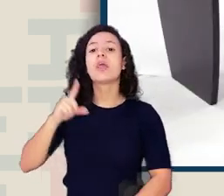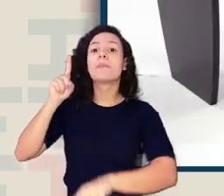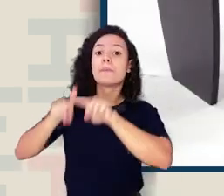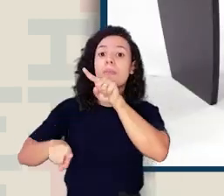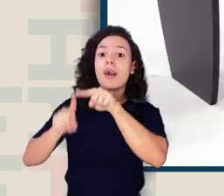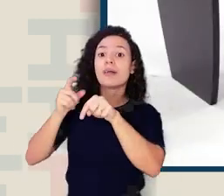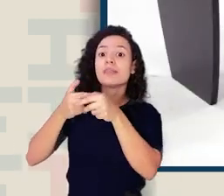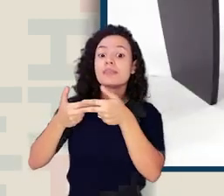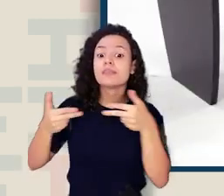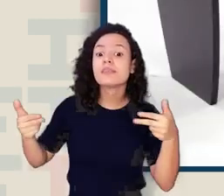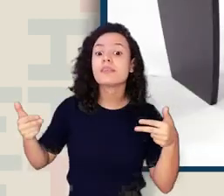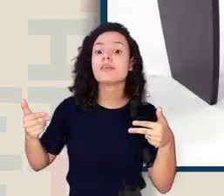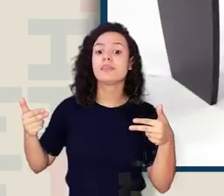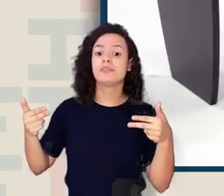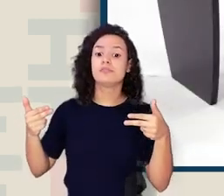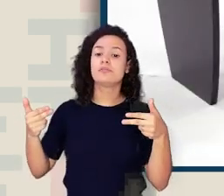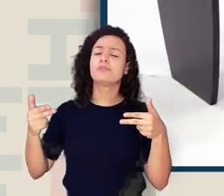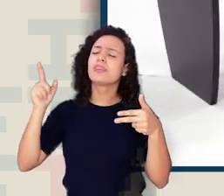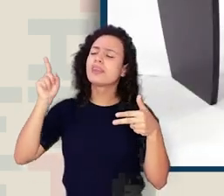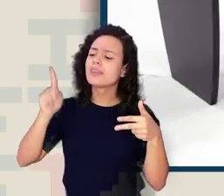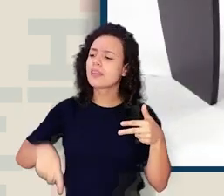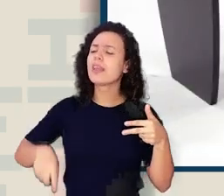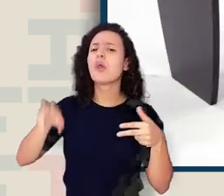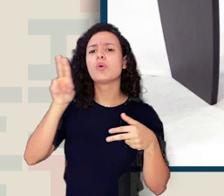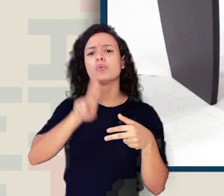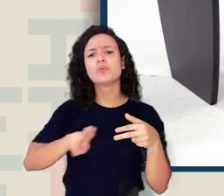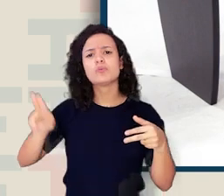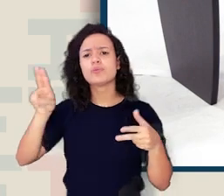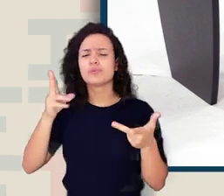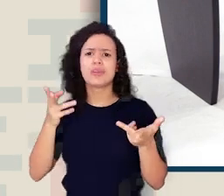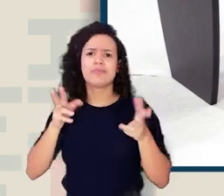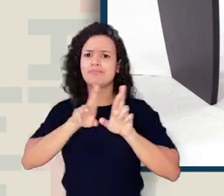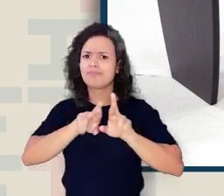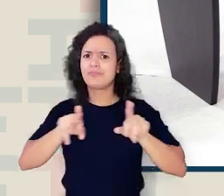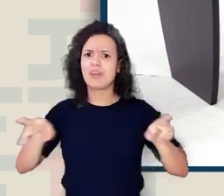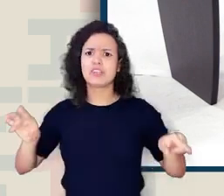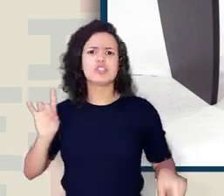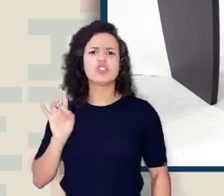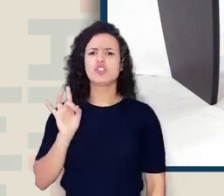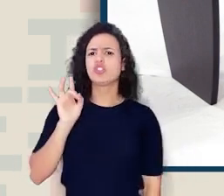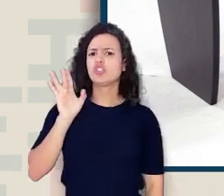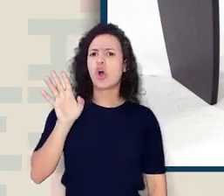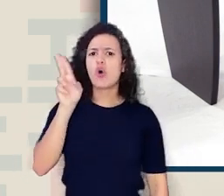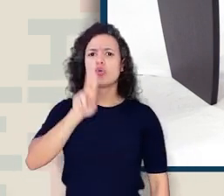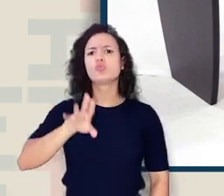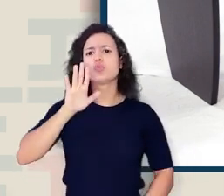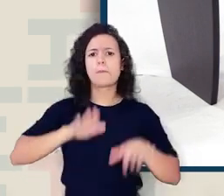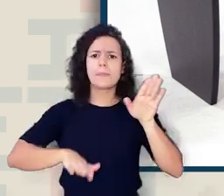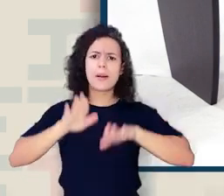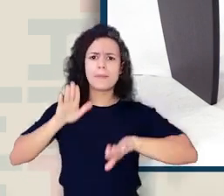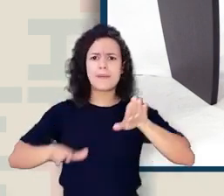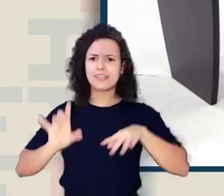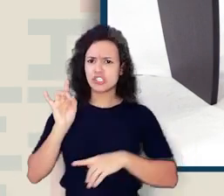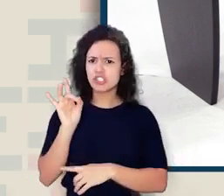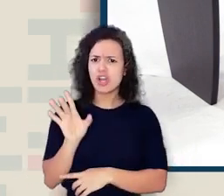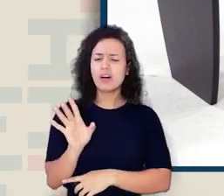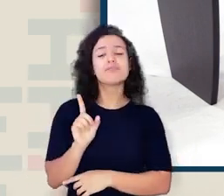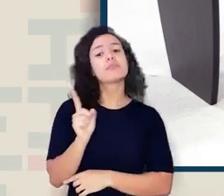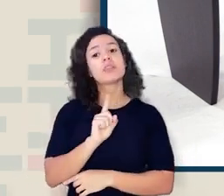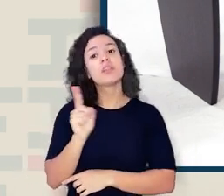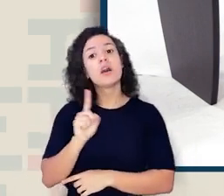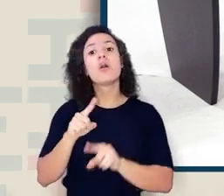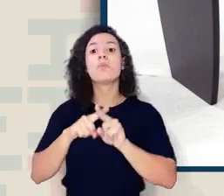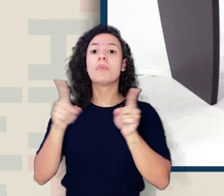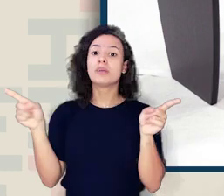trazendo instrumentos percussivos que são versáteis, não apenas para o nosso uso de